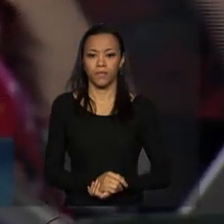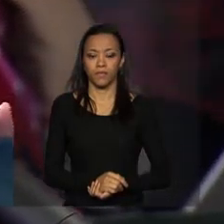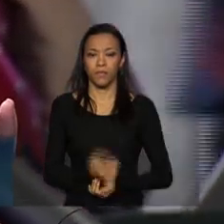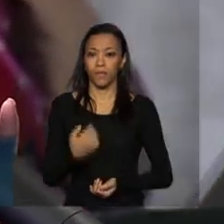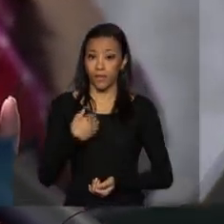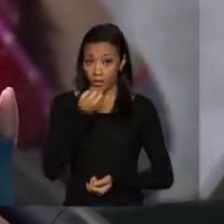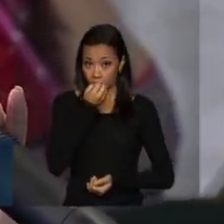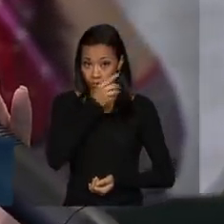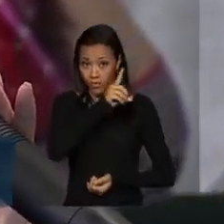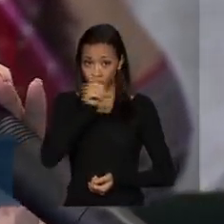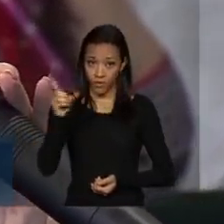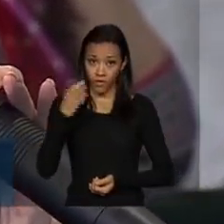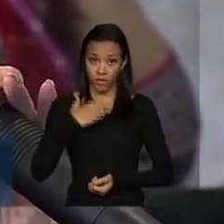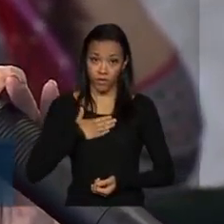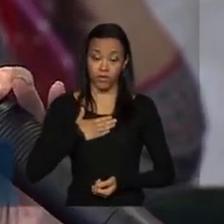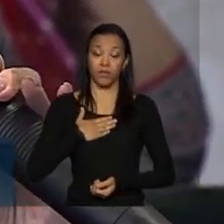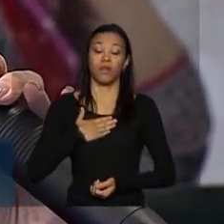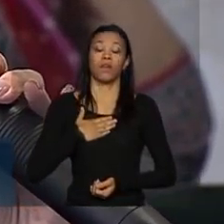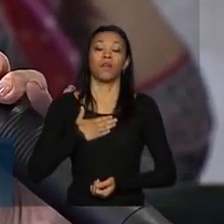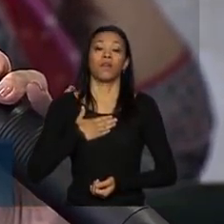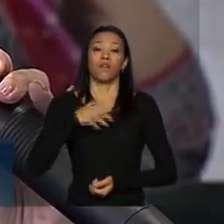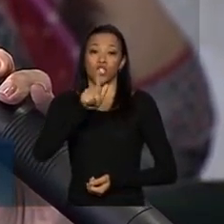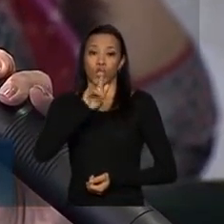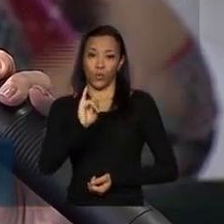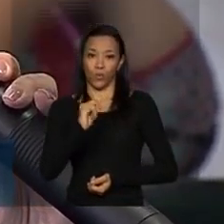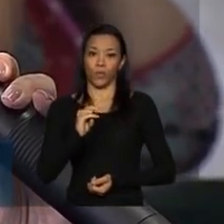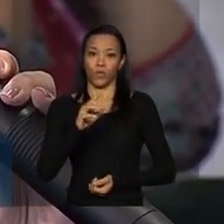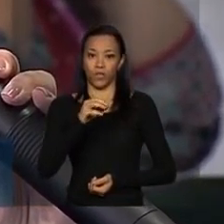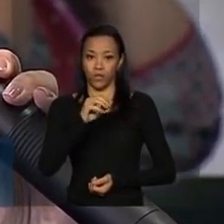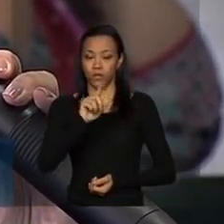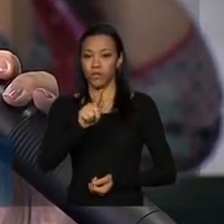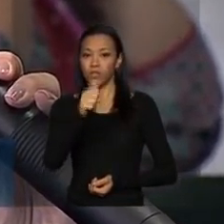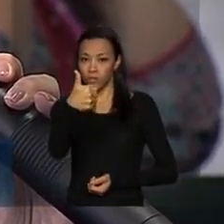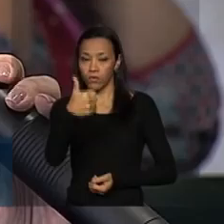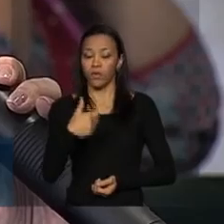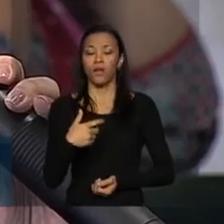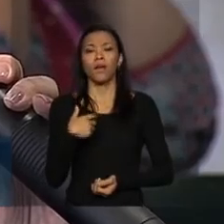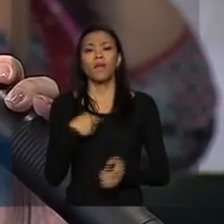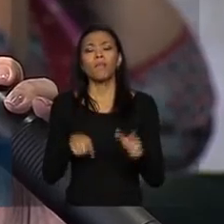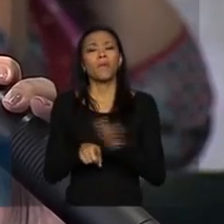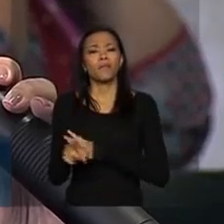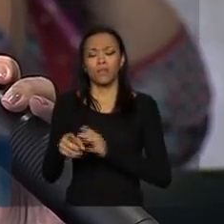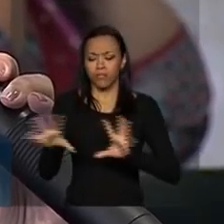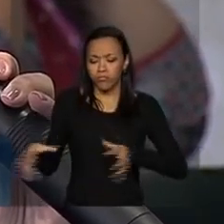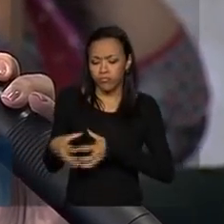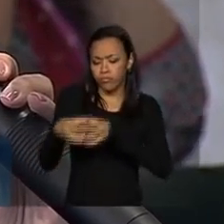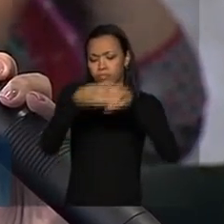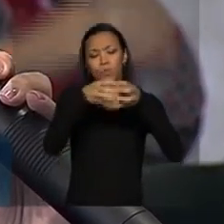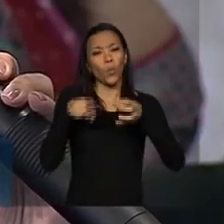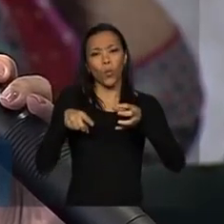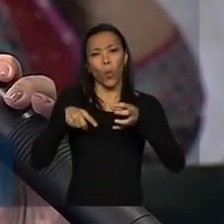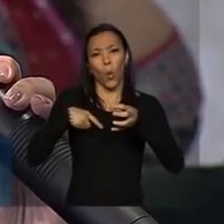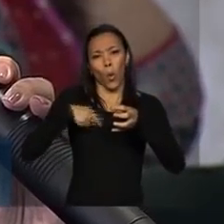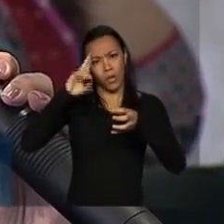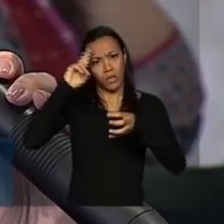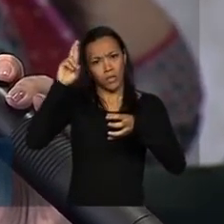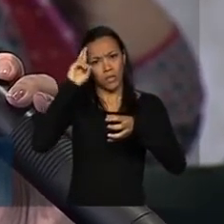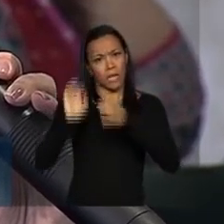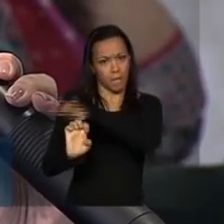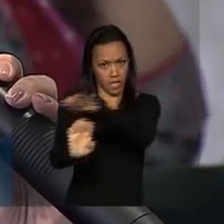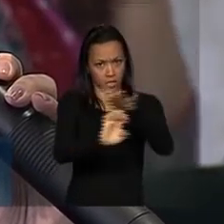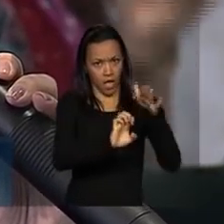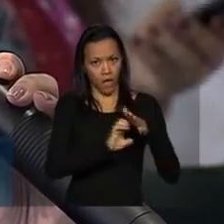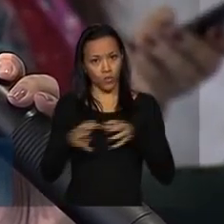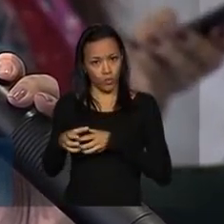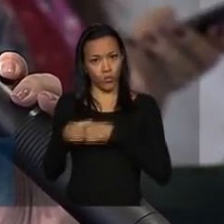Bom dia, Fernanda, do G1. Eu queria saber se a presidente vai acompanhada, talvez, de uma comitiva de empresários ou alguma coisa assim, para ter,